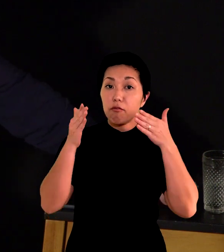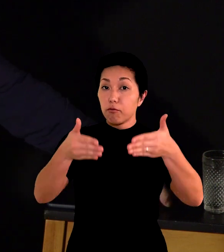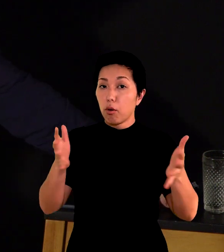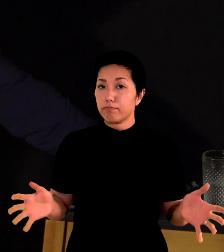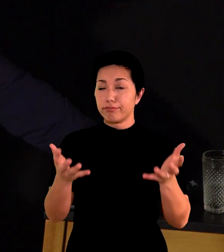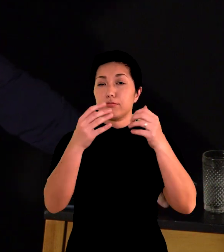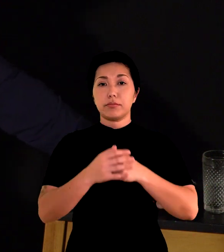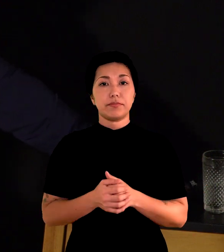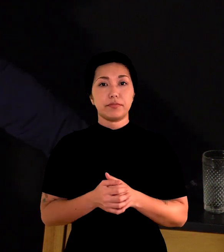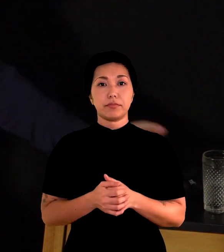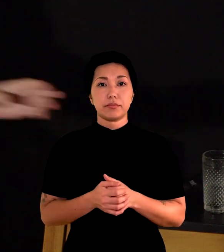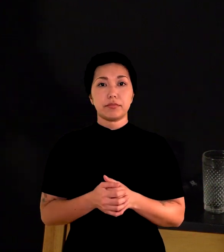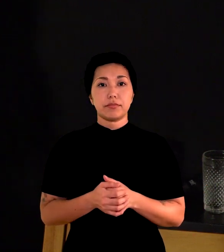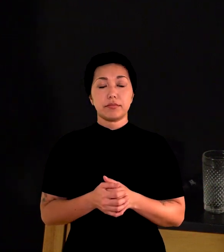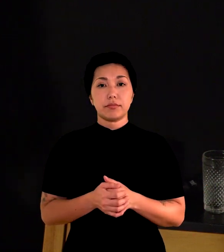nisso.